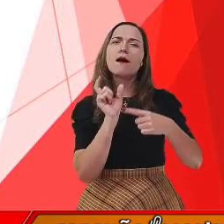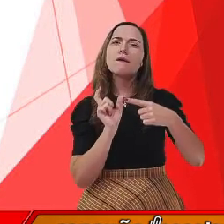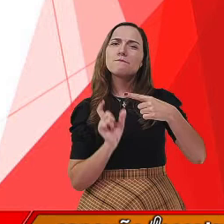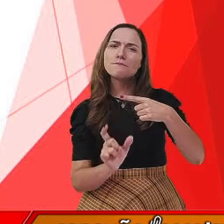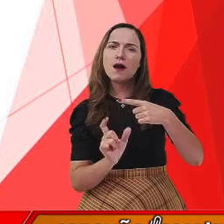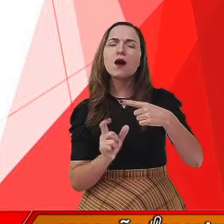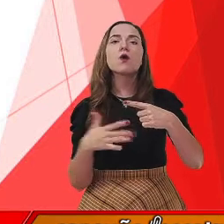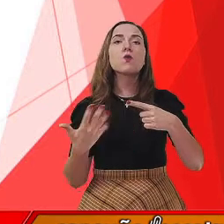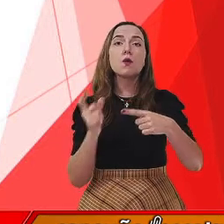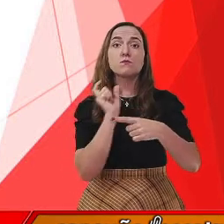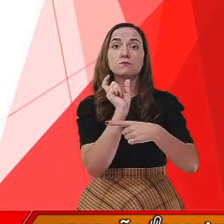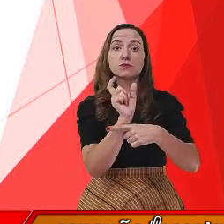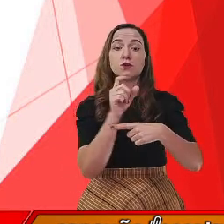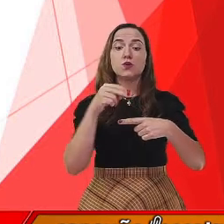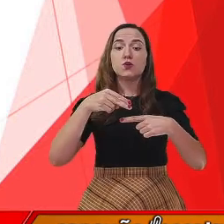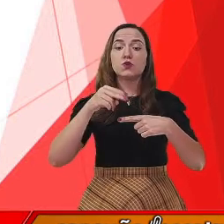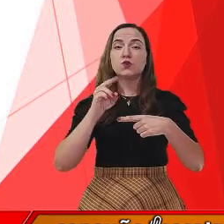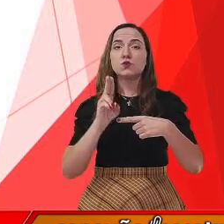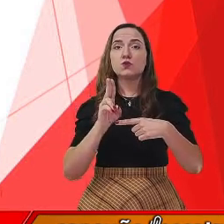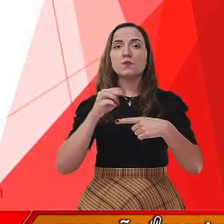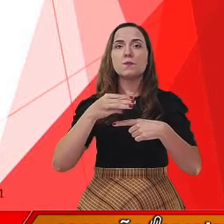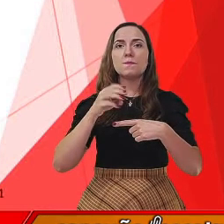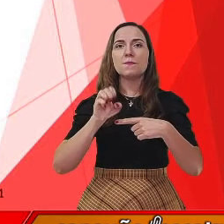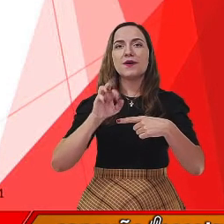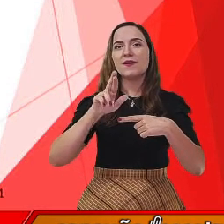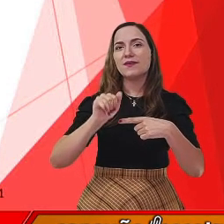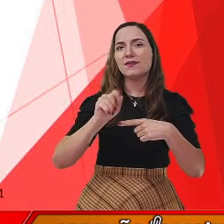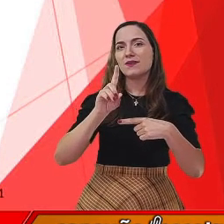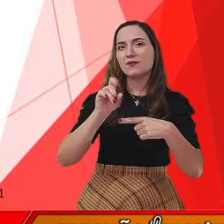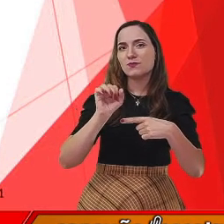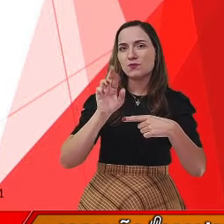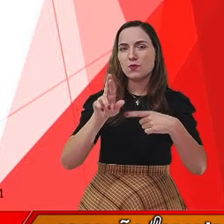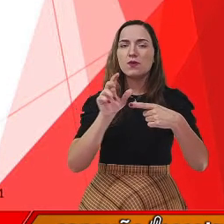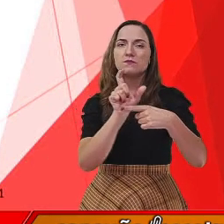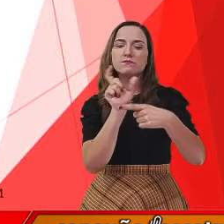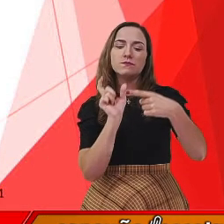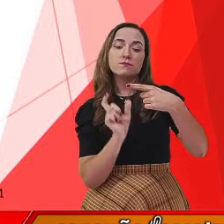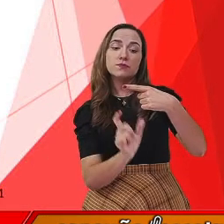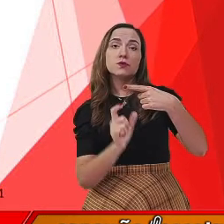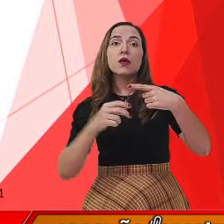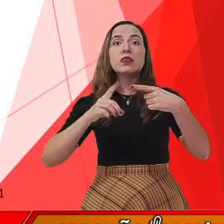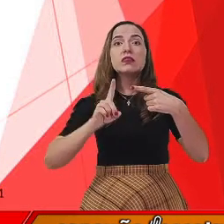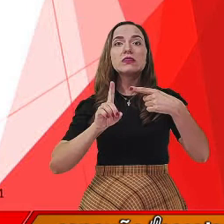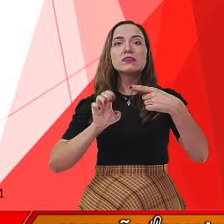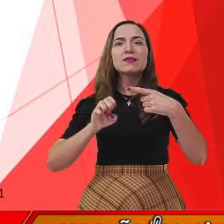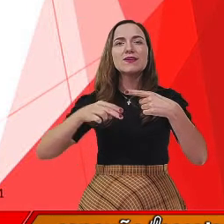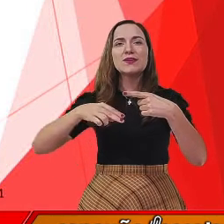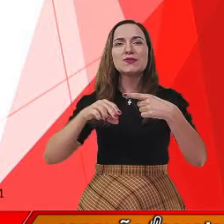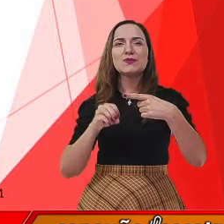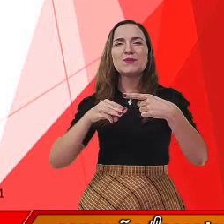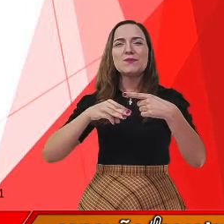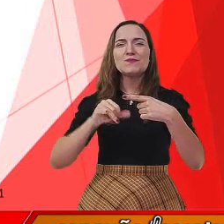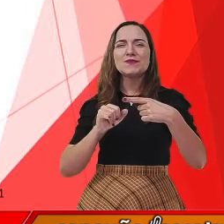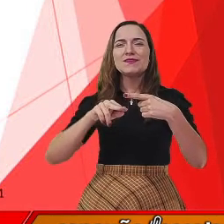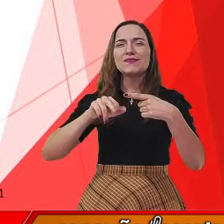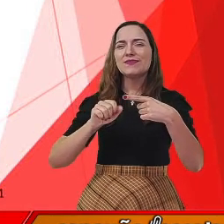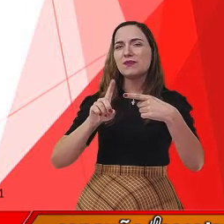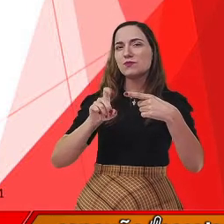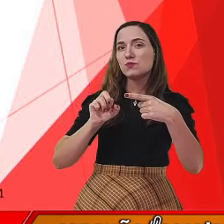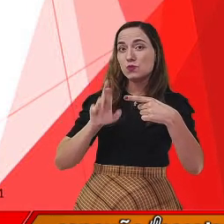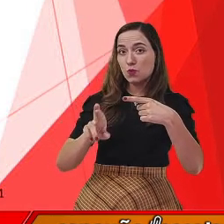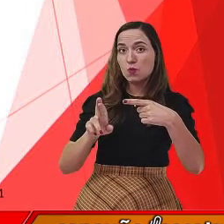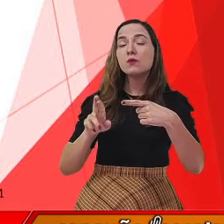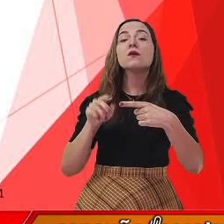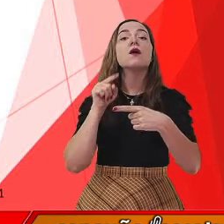de numerador e denominador. O numerador é o número que fica em